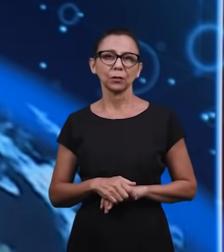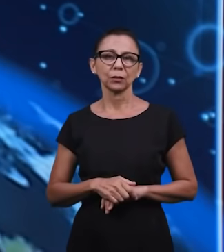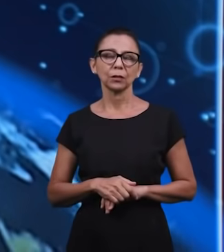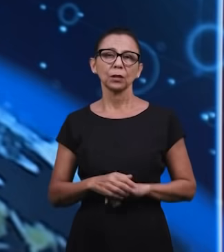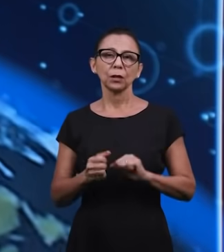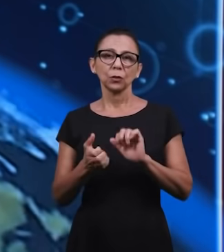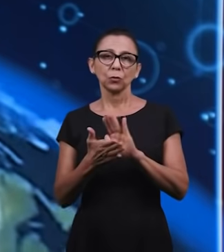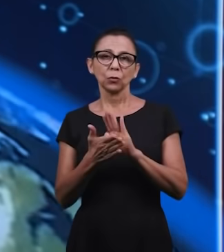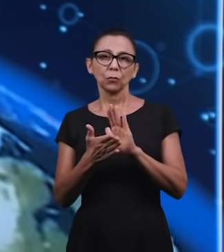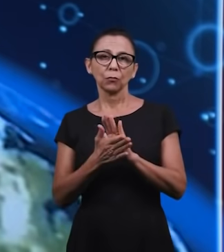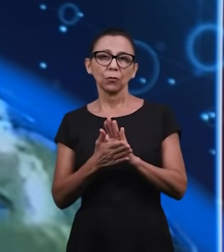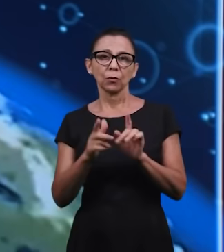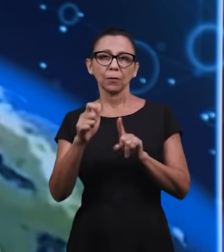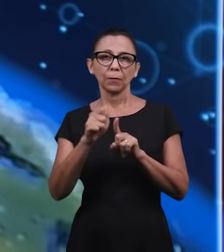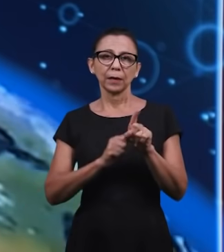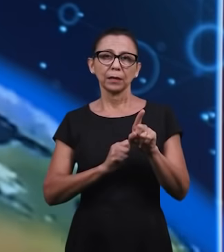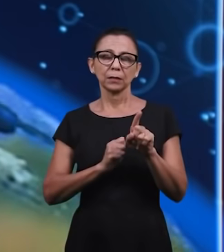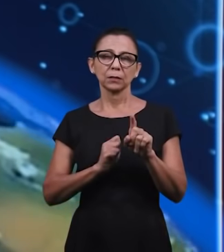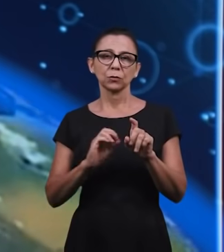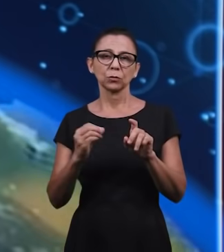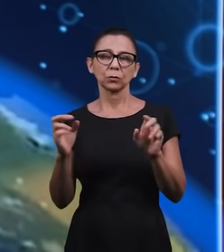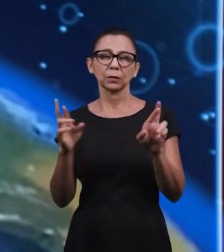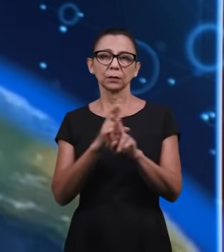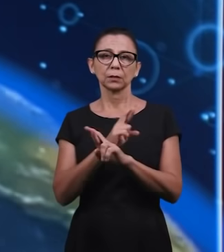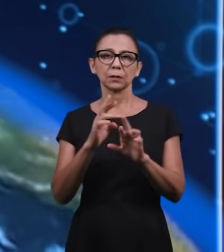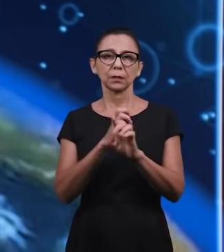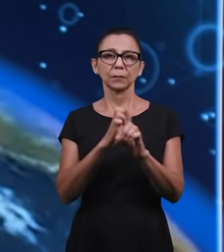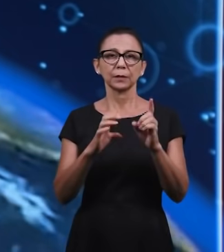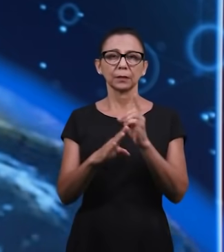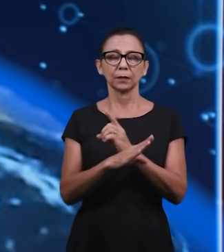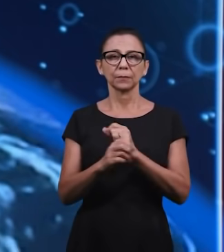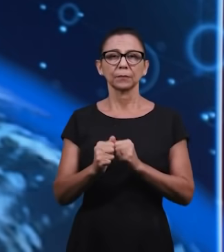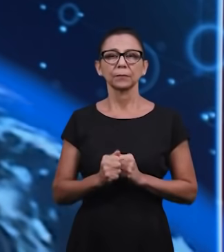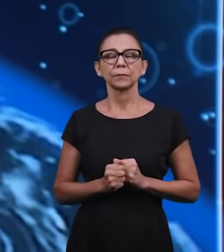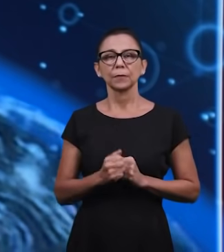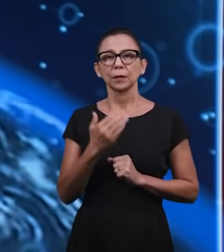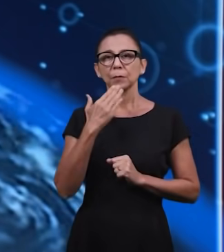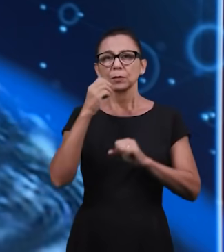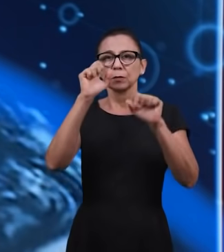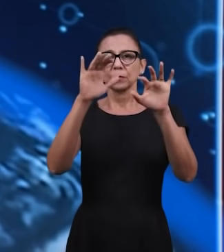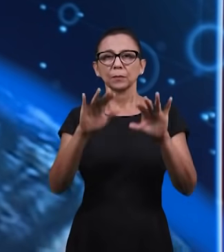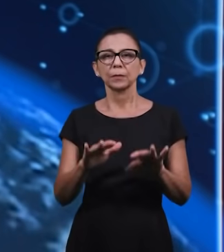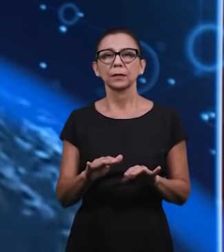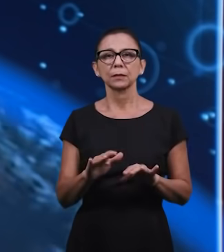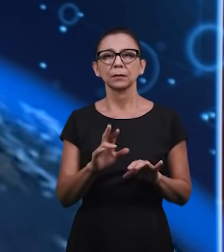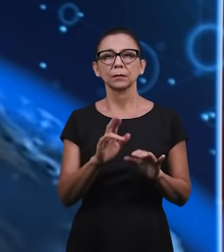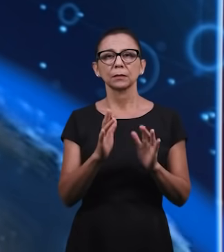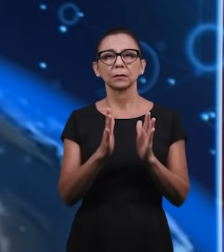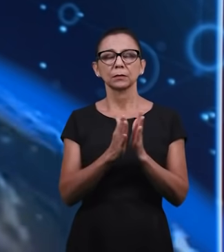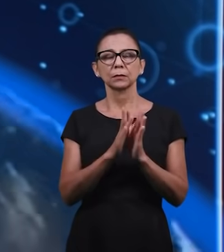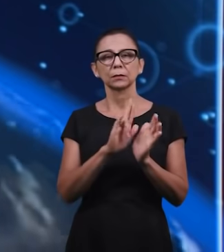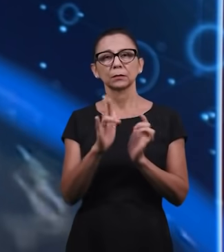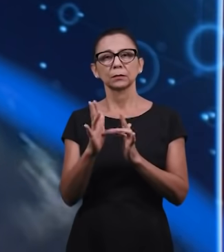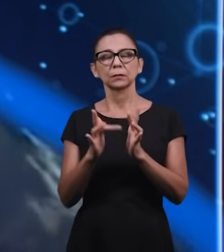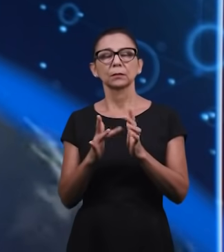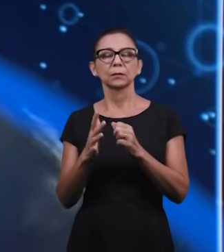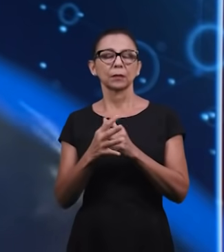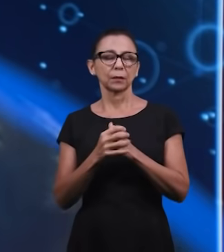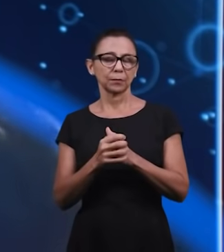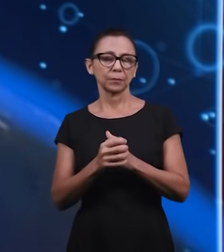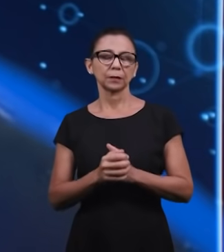na Escola Bíblica Dominical. Nós oramos, pois, a Ti, pedindo assim a Tua bênção sobre nós, clamamos em nome do Senhor